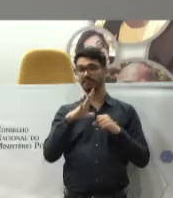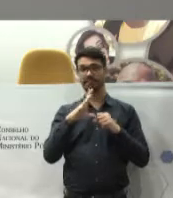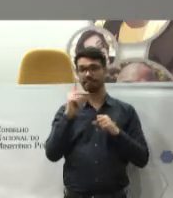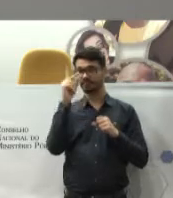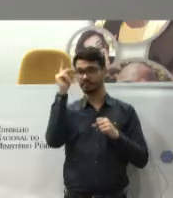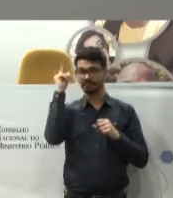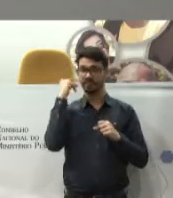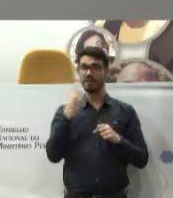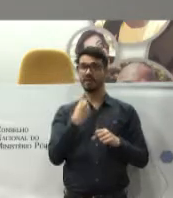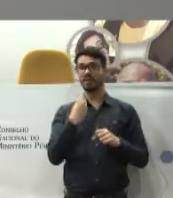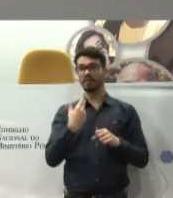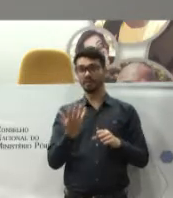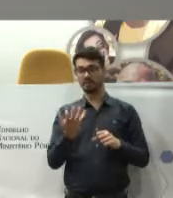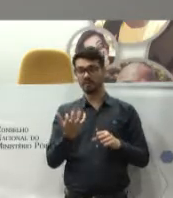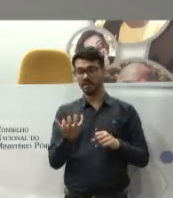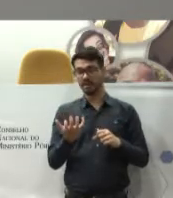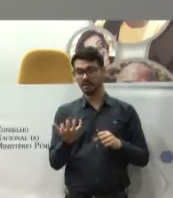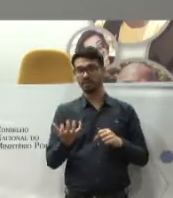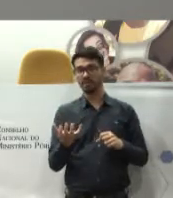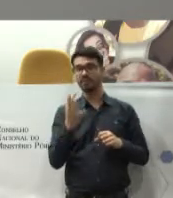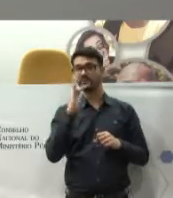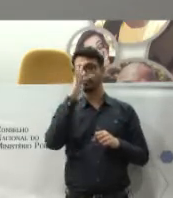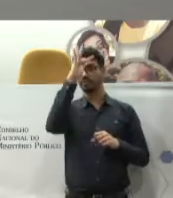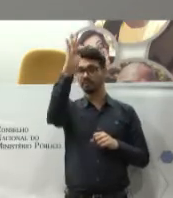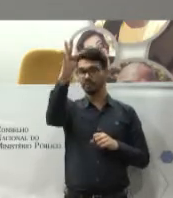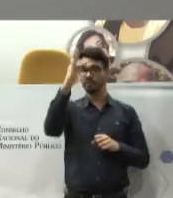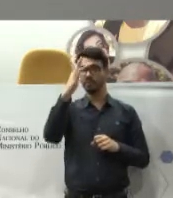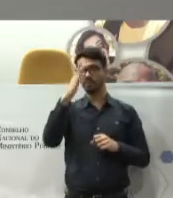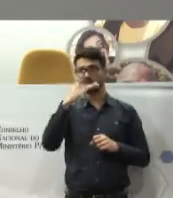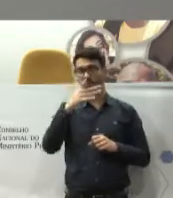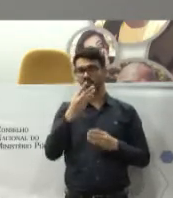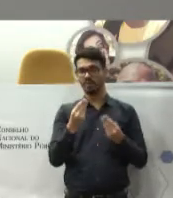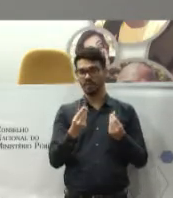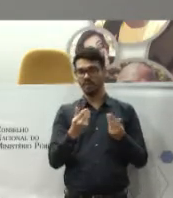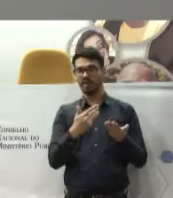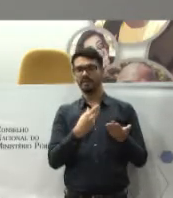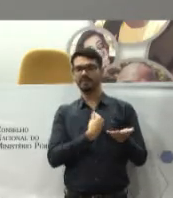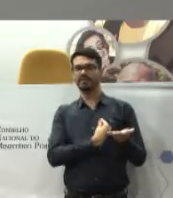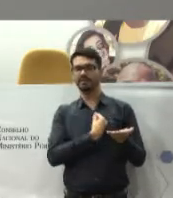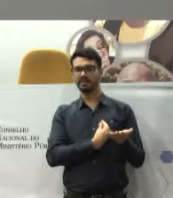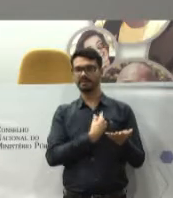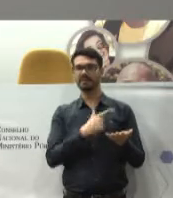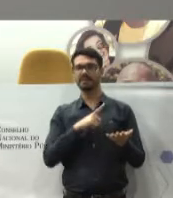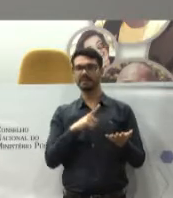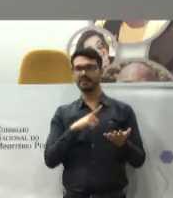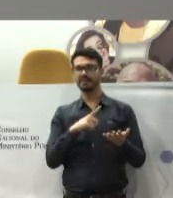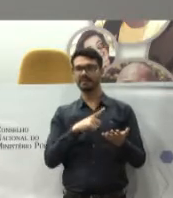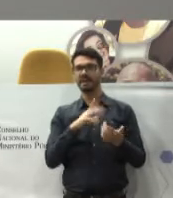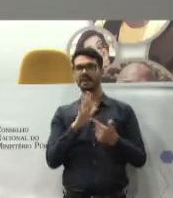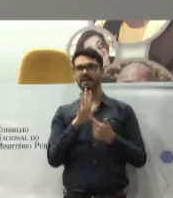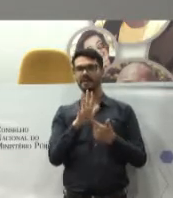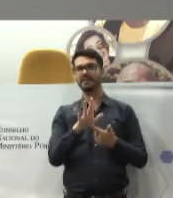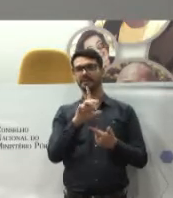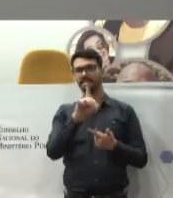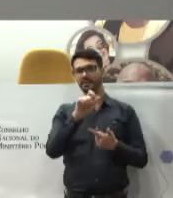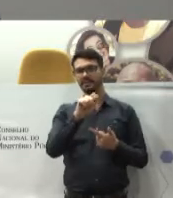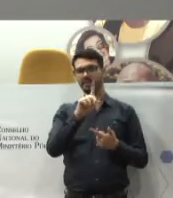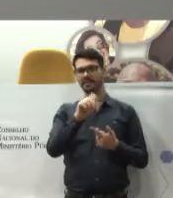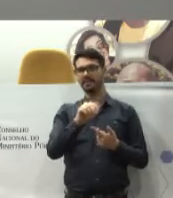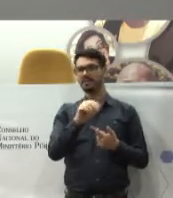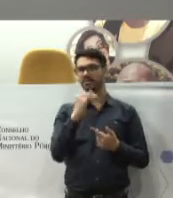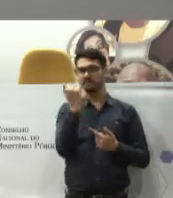da longevidade, da busca incessante de controlar mecanismos. Tem um dado super importante que eu digo para as pessoas o tempo